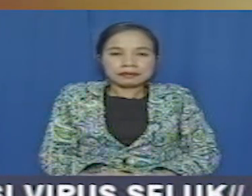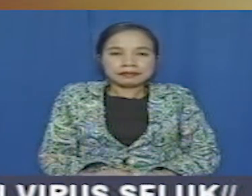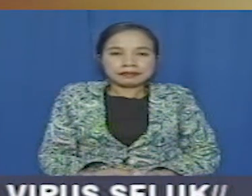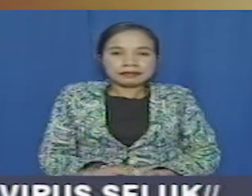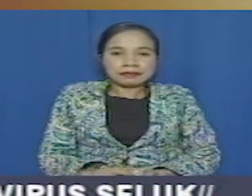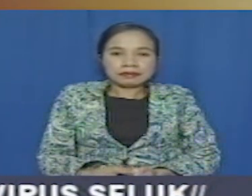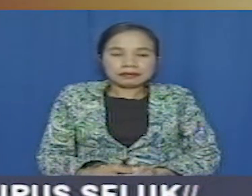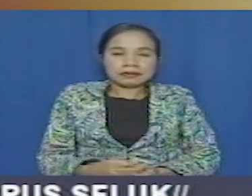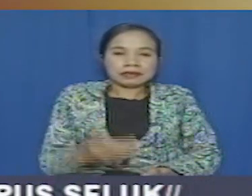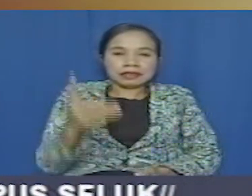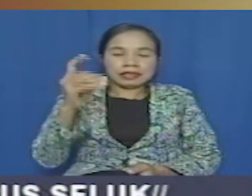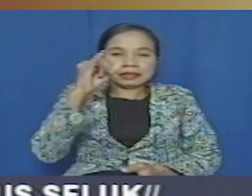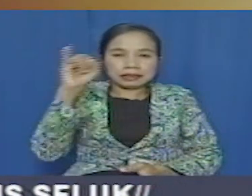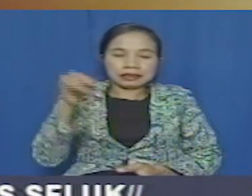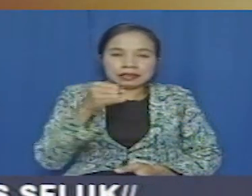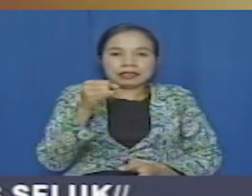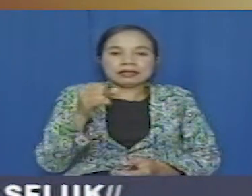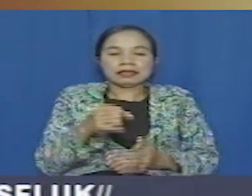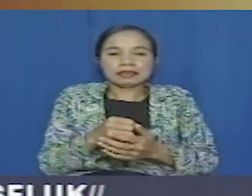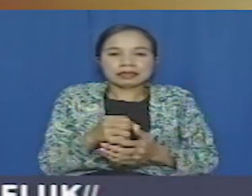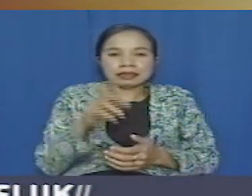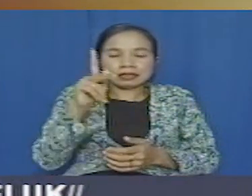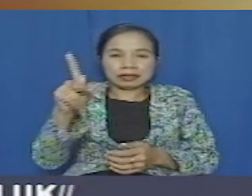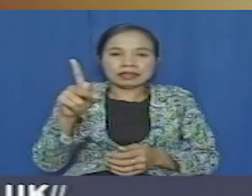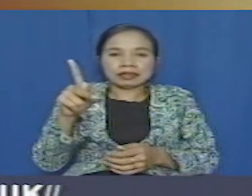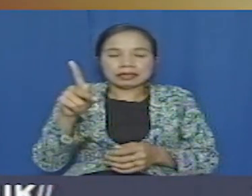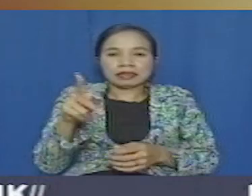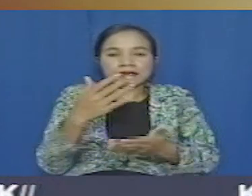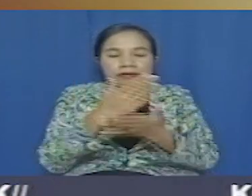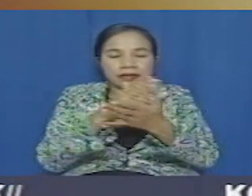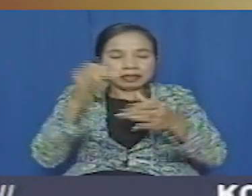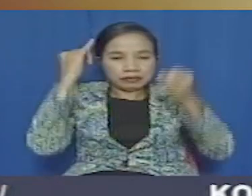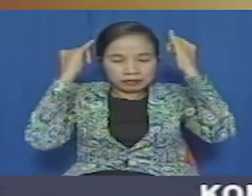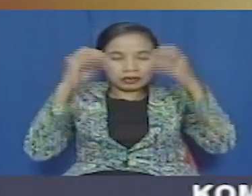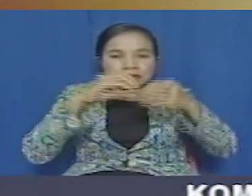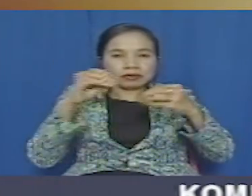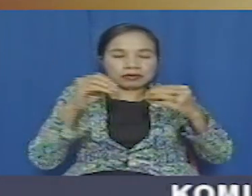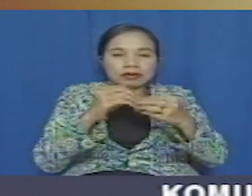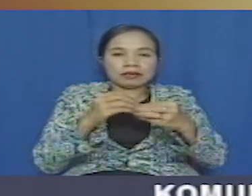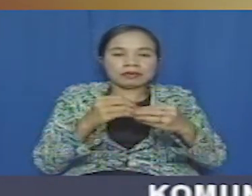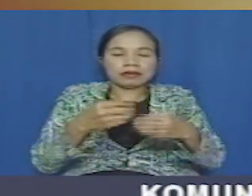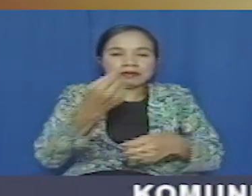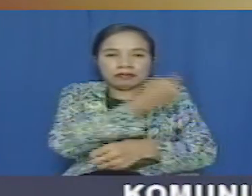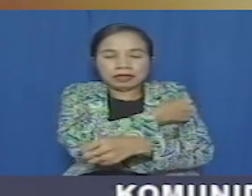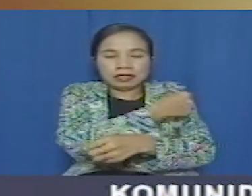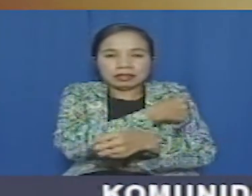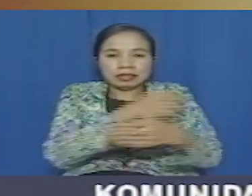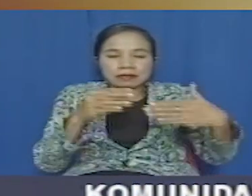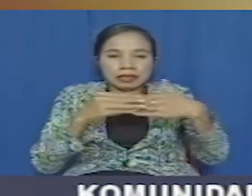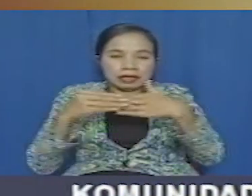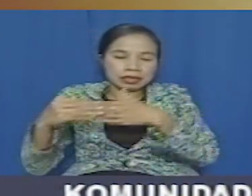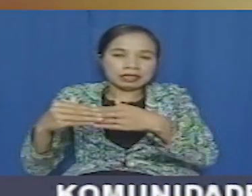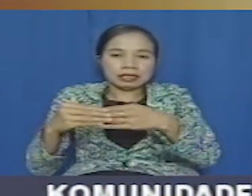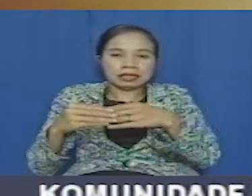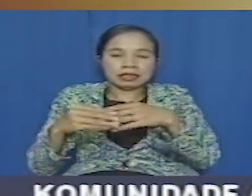Direção Geral Corporatório do Ministério da Saúde sensibiliza a informação com uma campanha de vacinação da liderança comunitária Sucolimanulo e